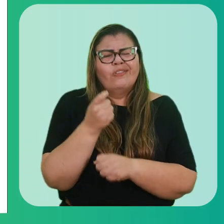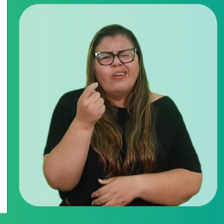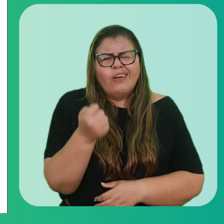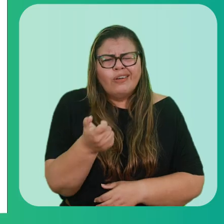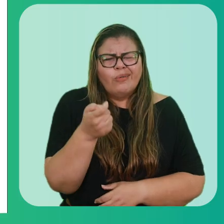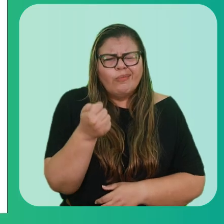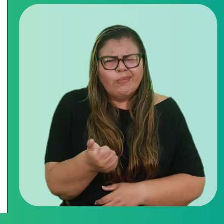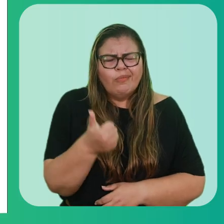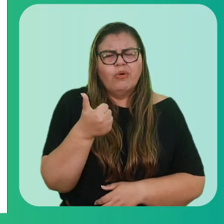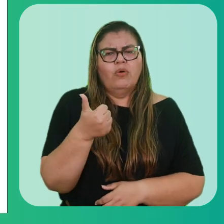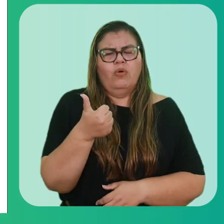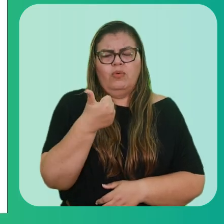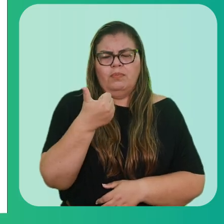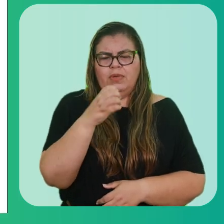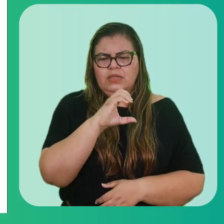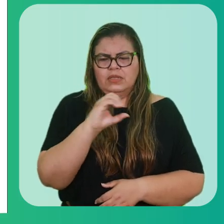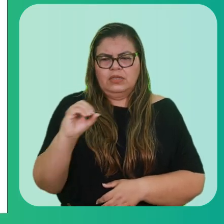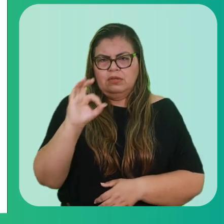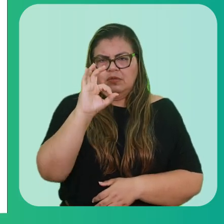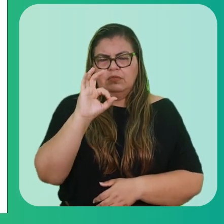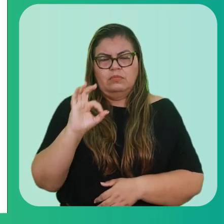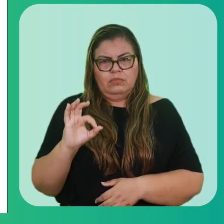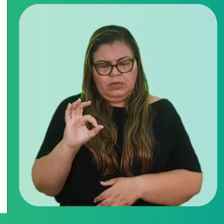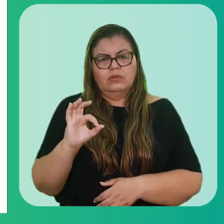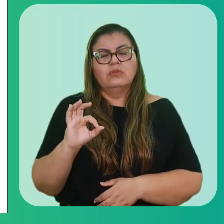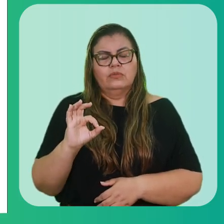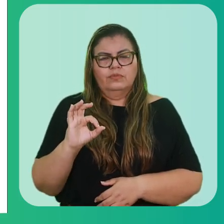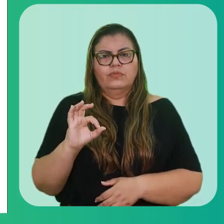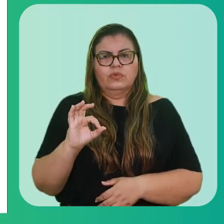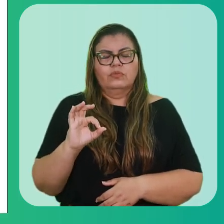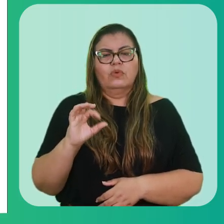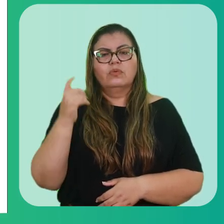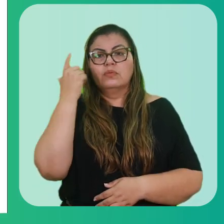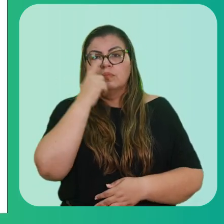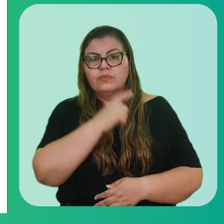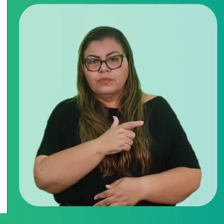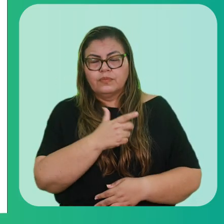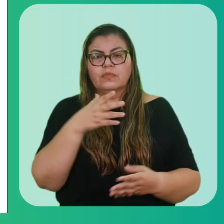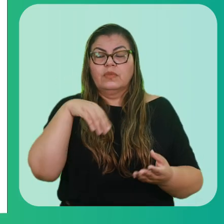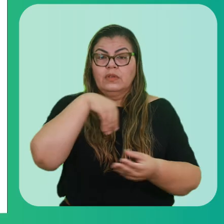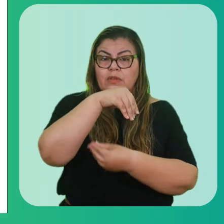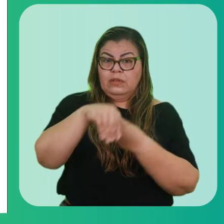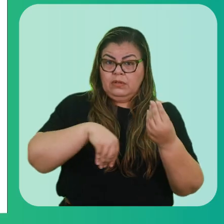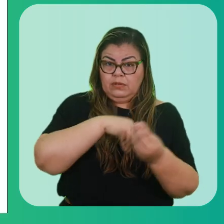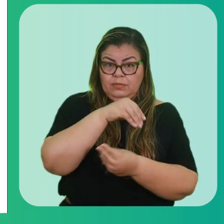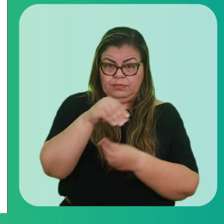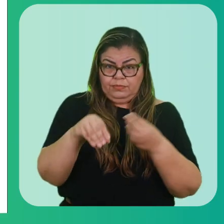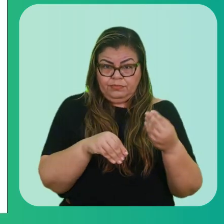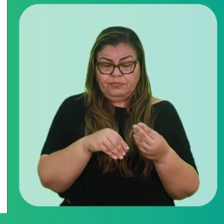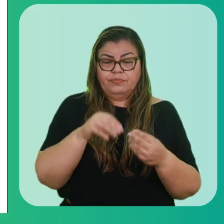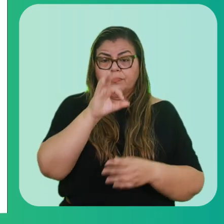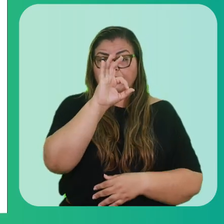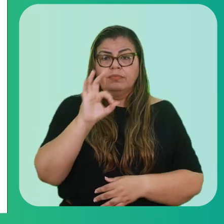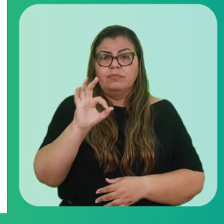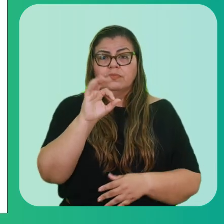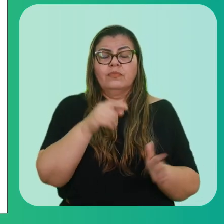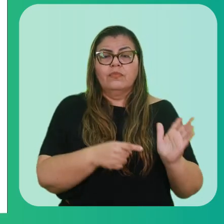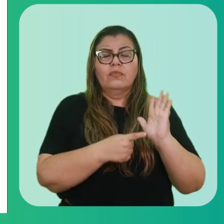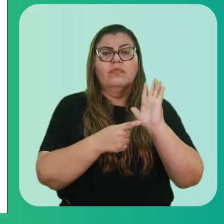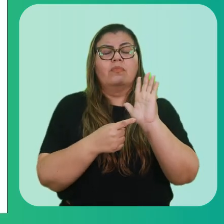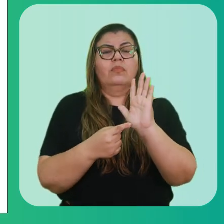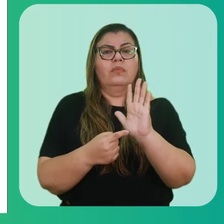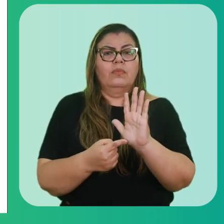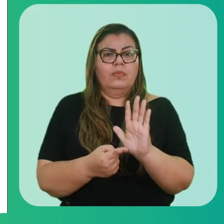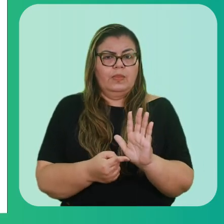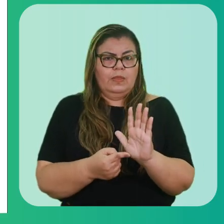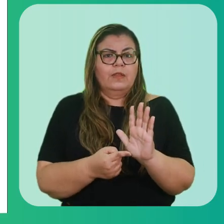pequenino percentual para completar os 100%, que seriam os demais gases constituintes do ar. Essa mistura, esses percentuais que estou